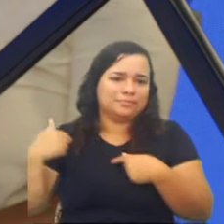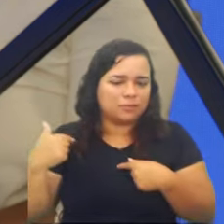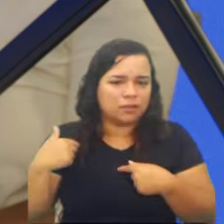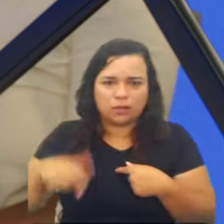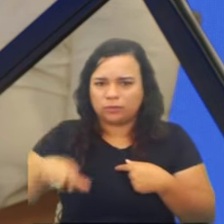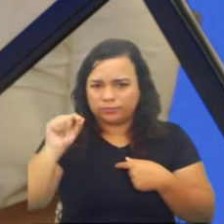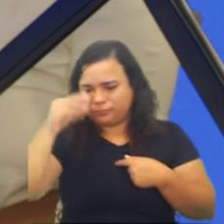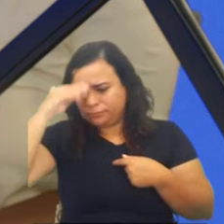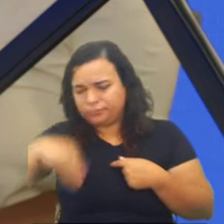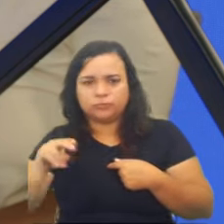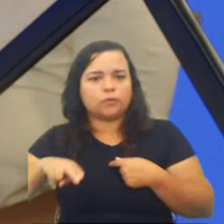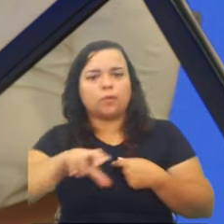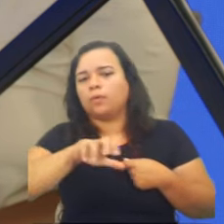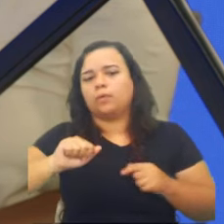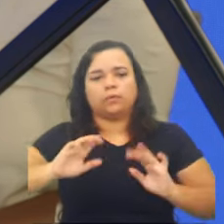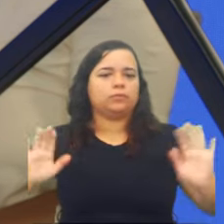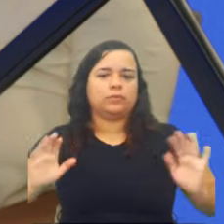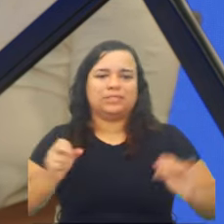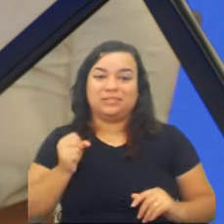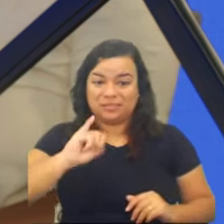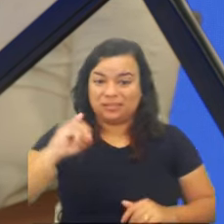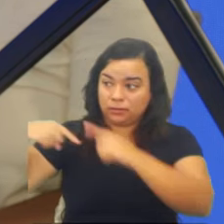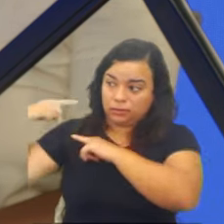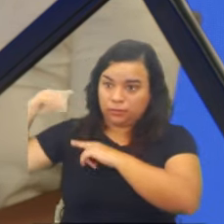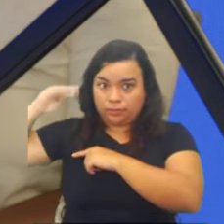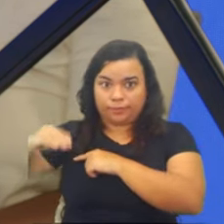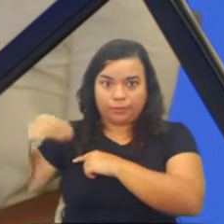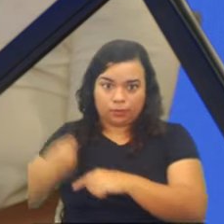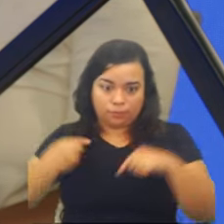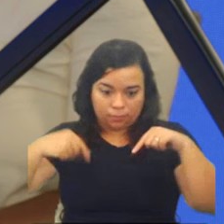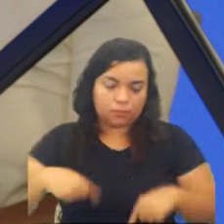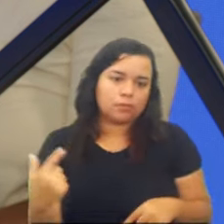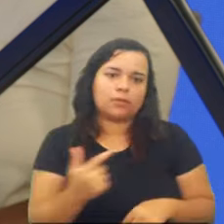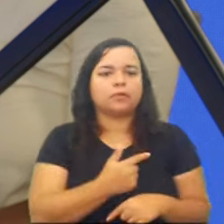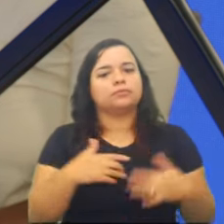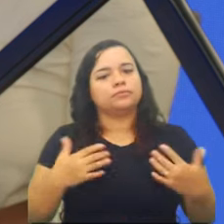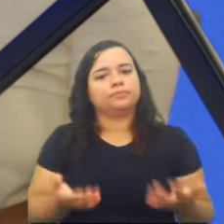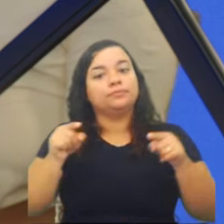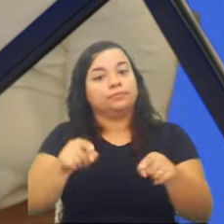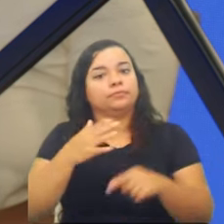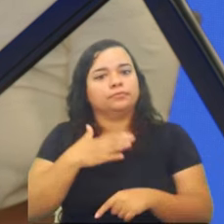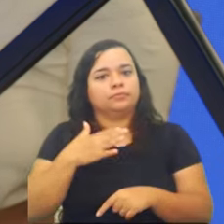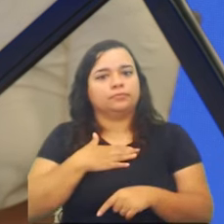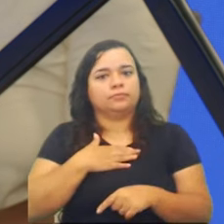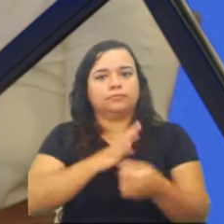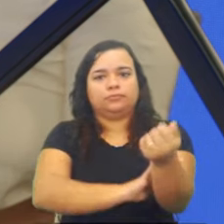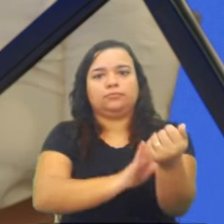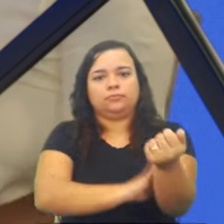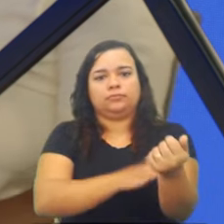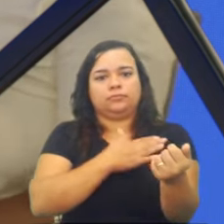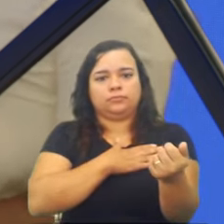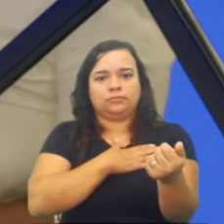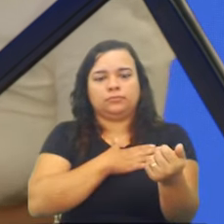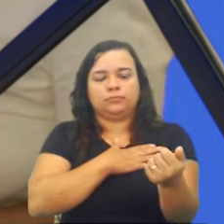nunca foi opção se essas pessoas tivessem desistido eu não estaria aqui E esse para mim é uma coisa que eu costumo